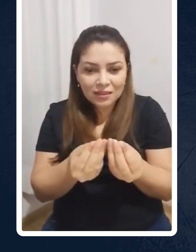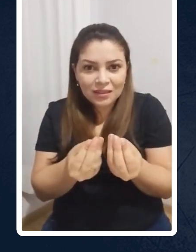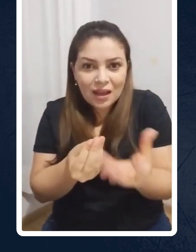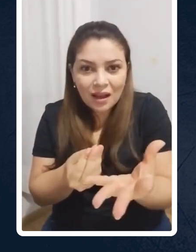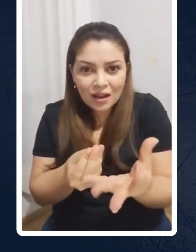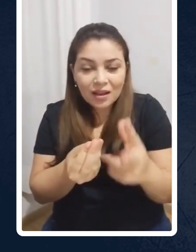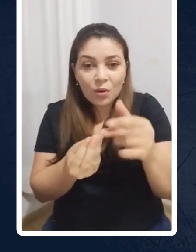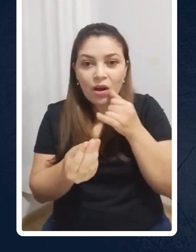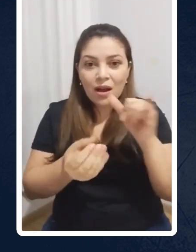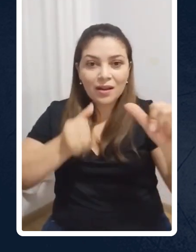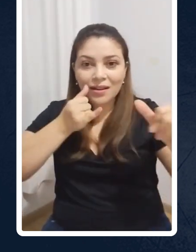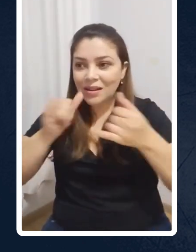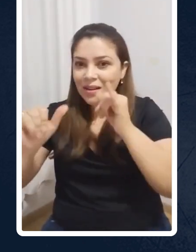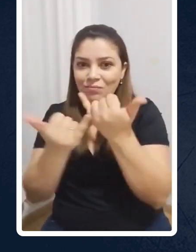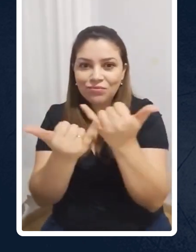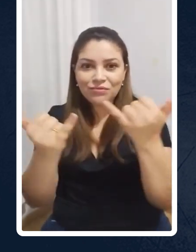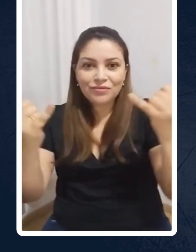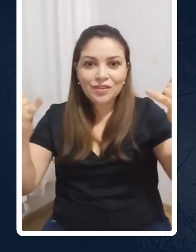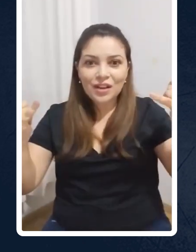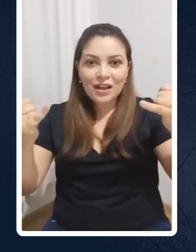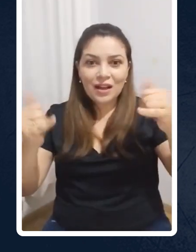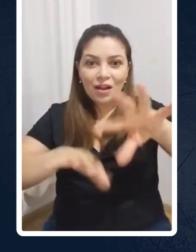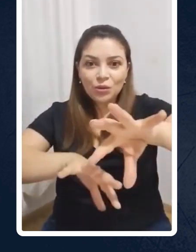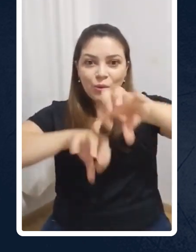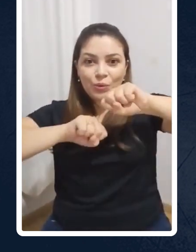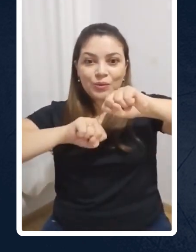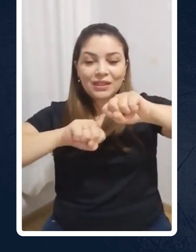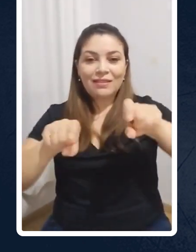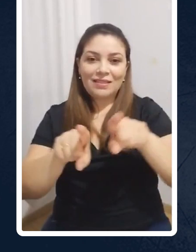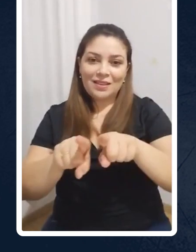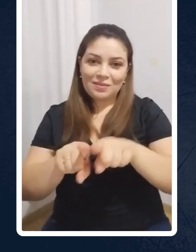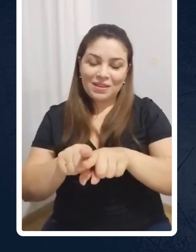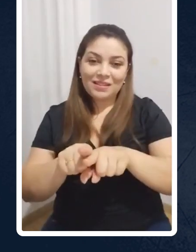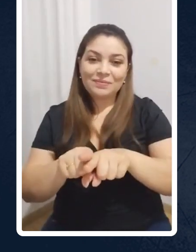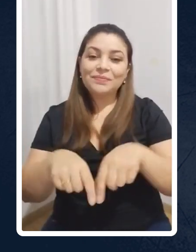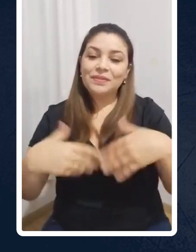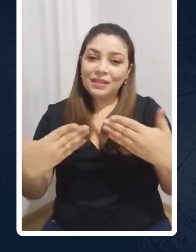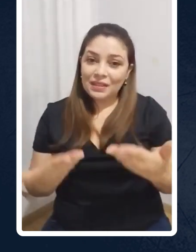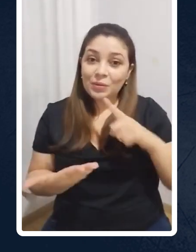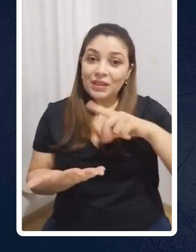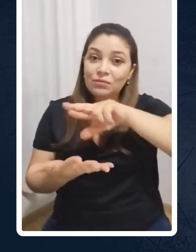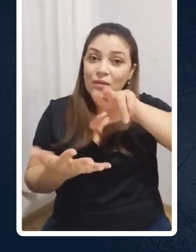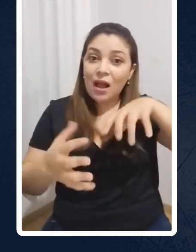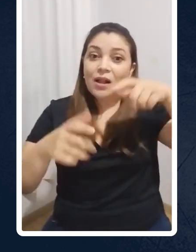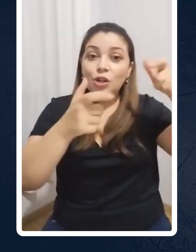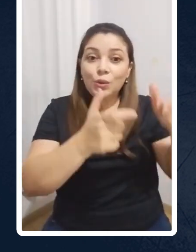atrai. Então, nós vemos diversos lugares, interesses, pensamento, é